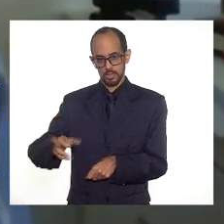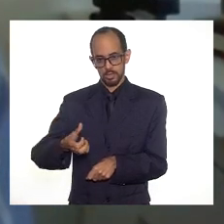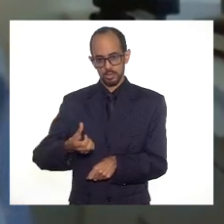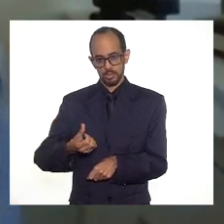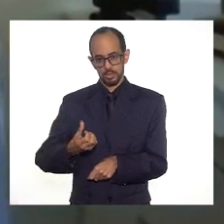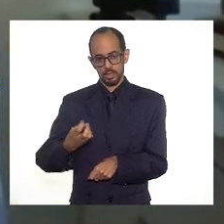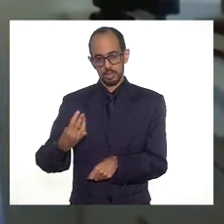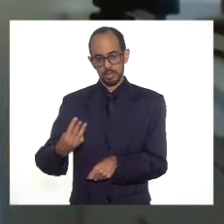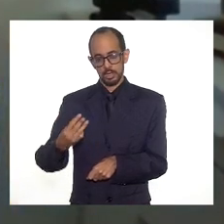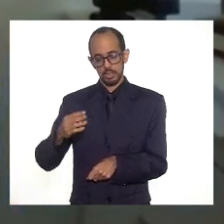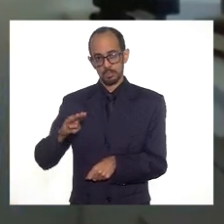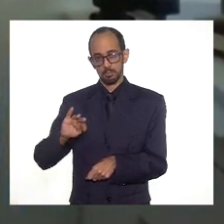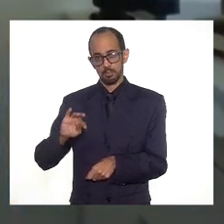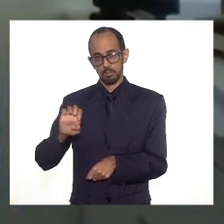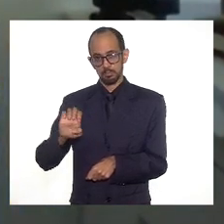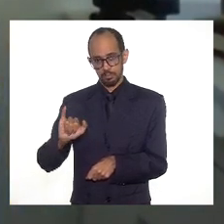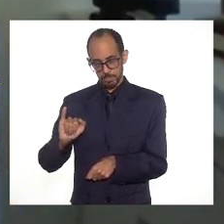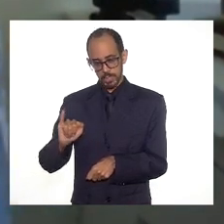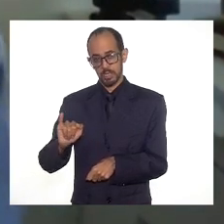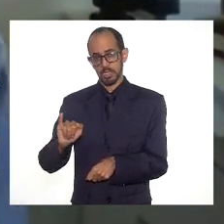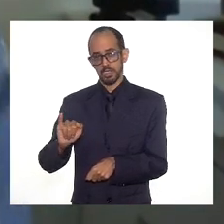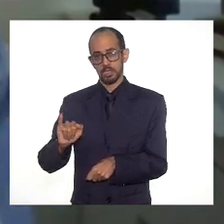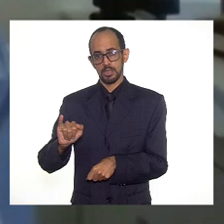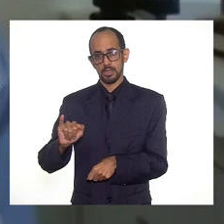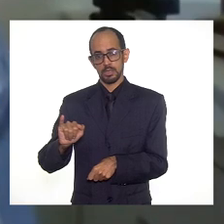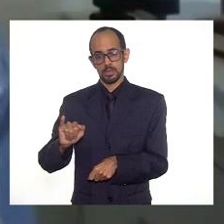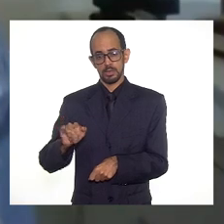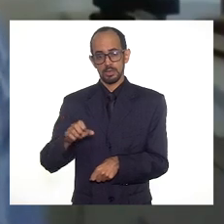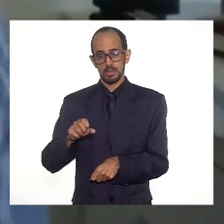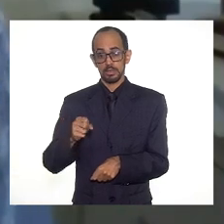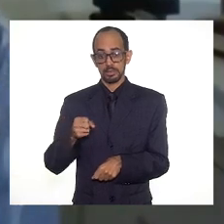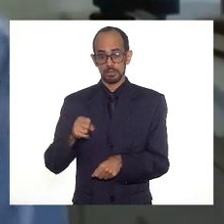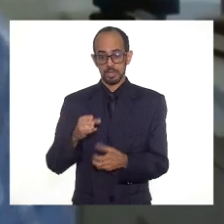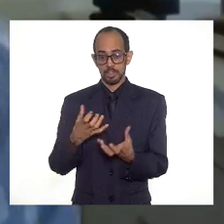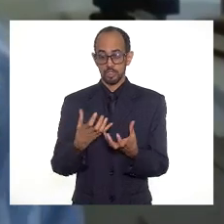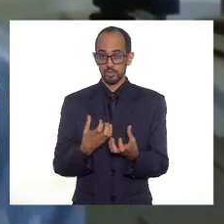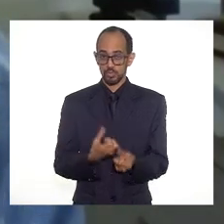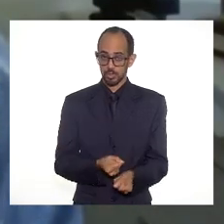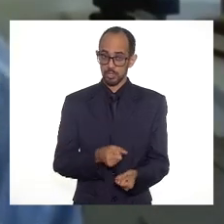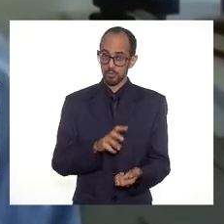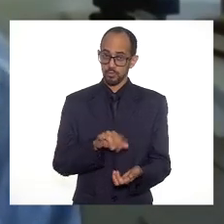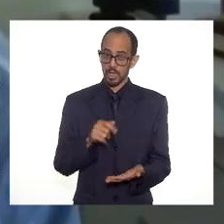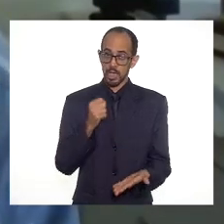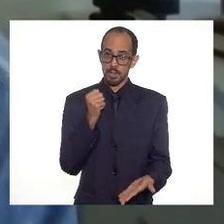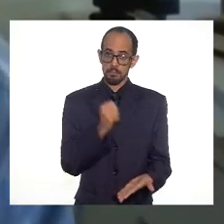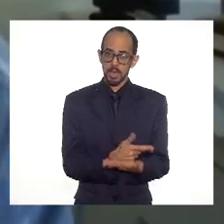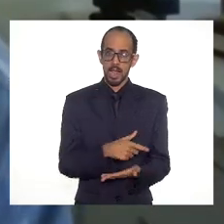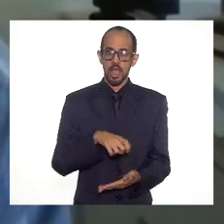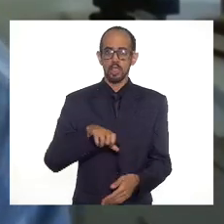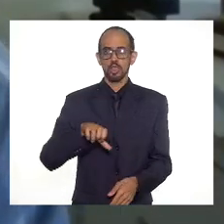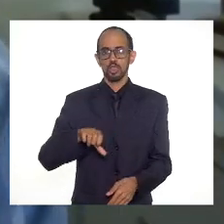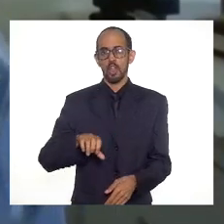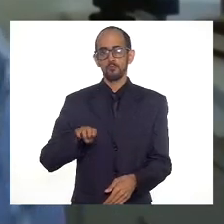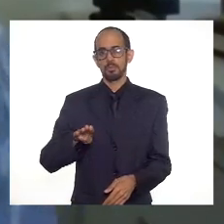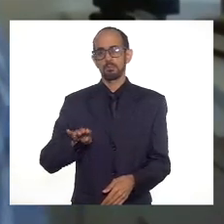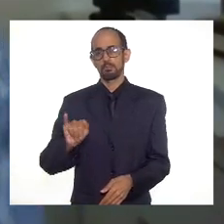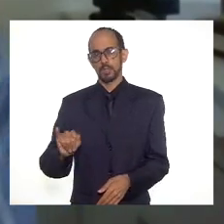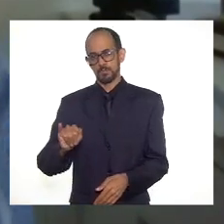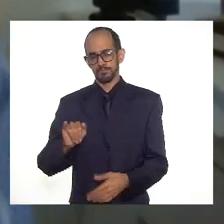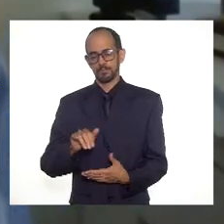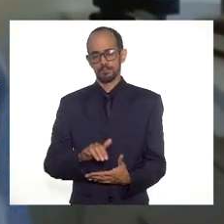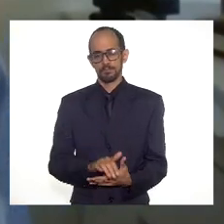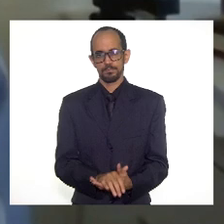Aderindo ao regime, nós iremos pagar 9 bilhões de reais.